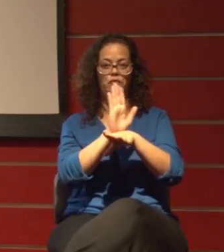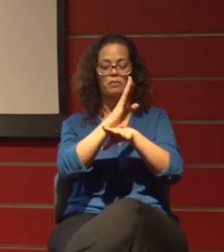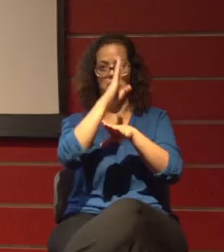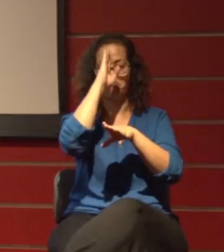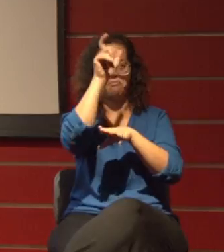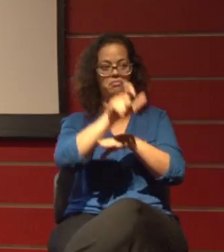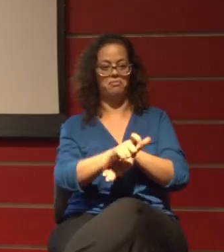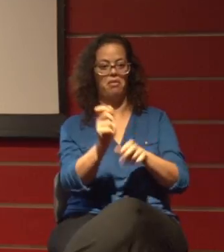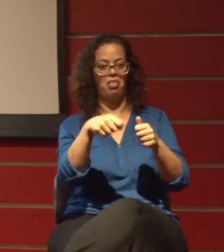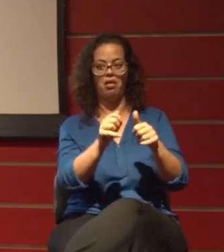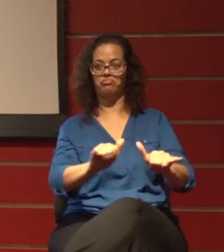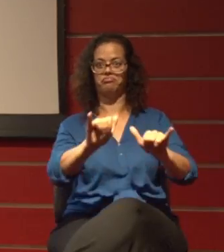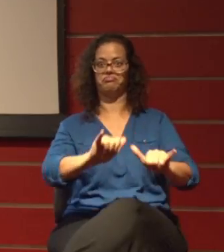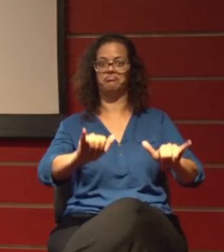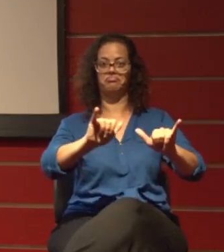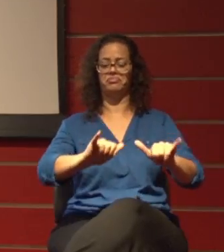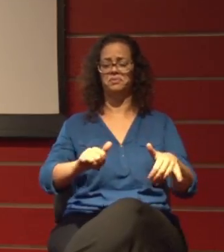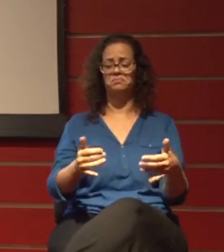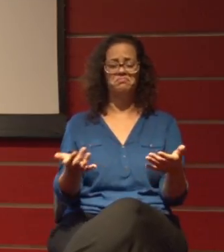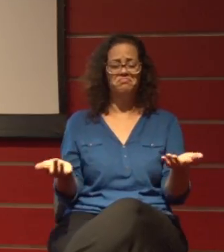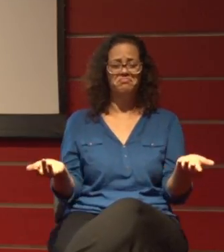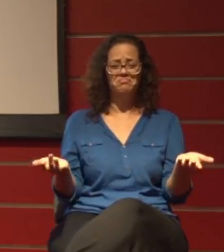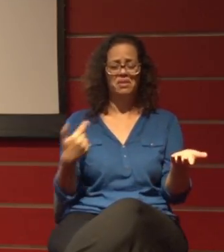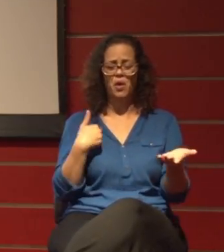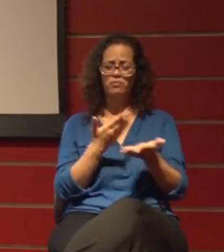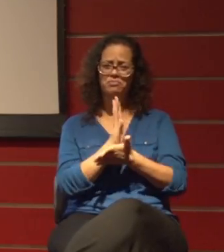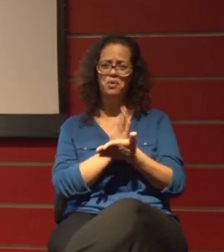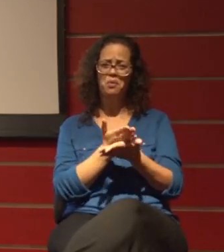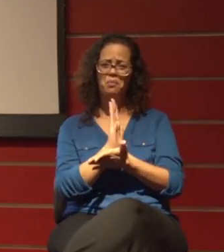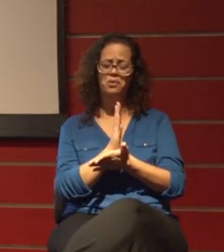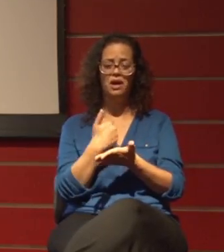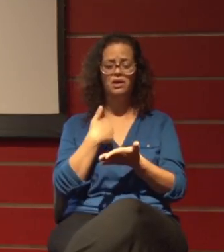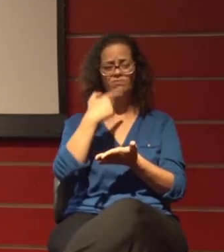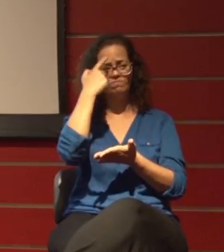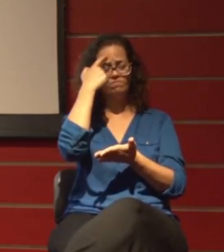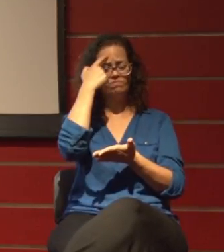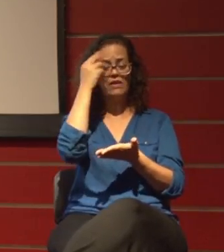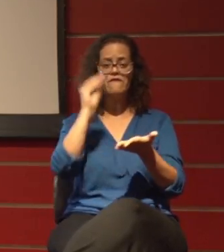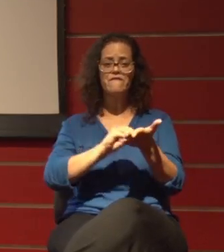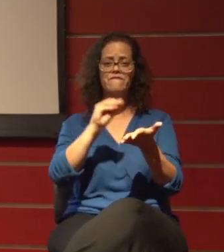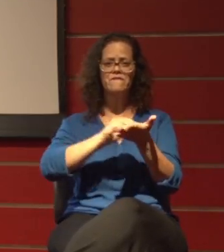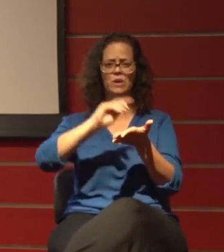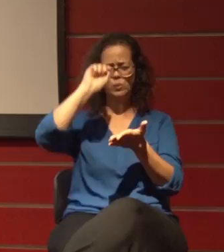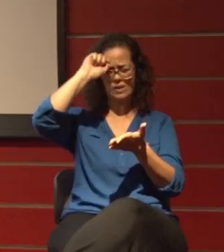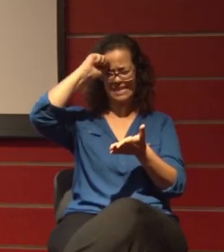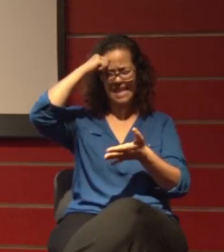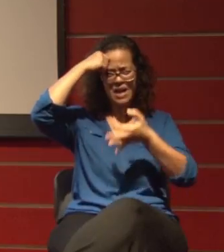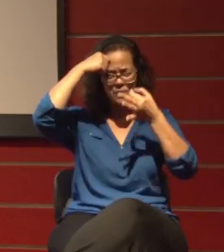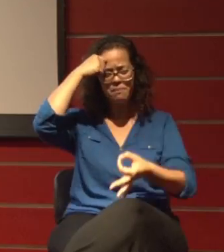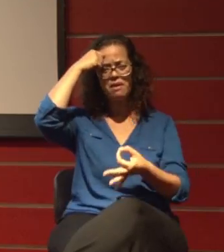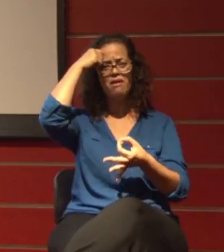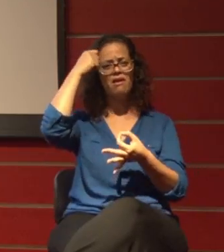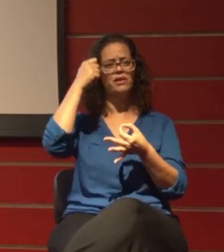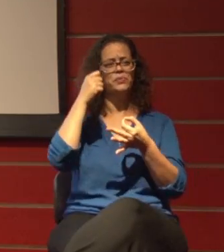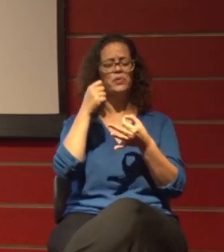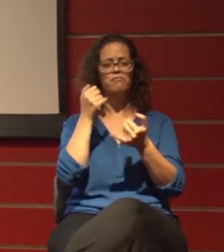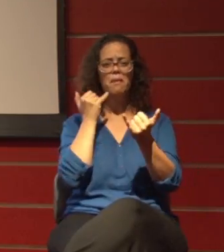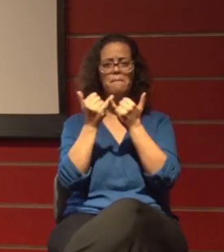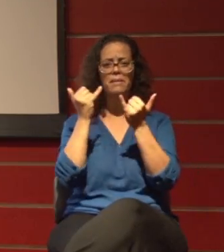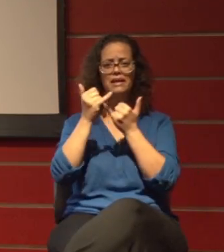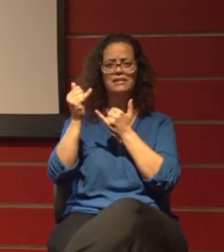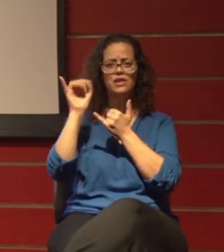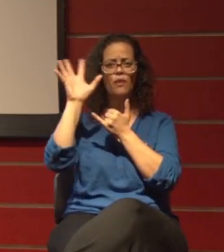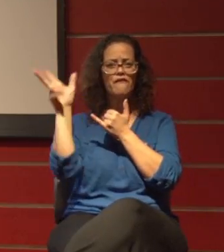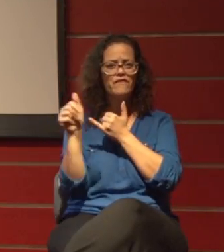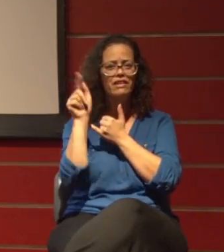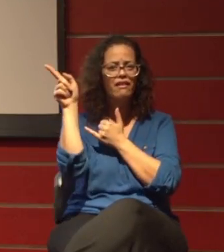né E aí eu eu sinto falta dessa Negritude mesmo né próximo do africano né na e eu acho que